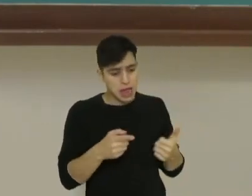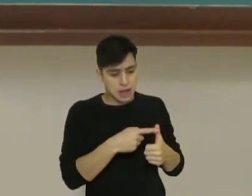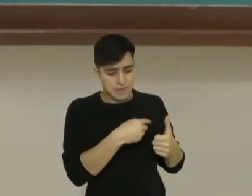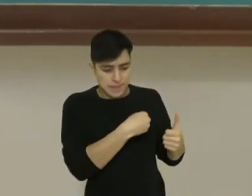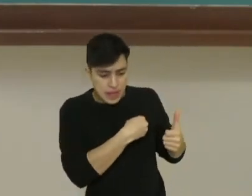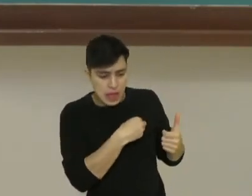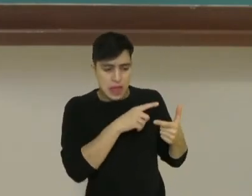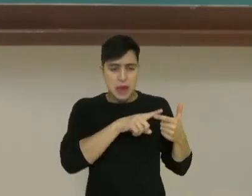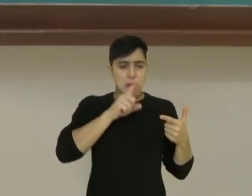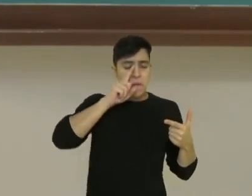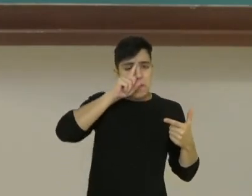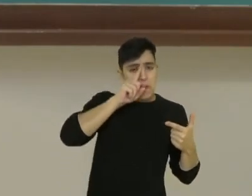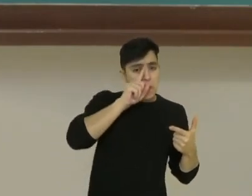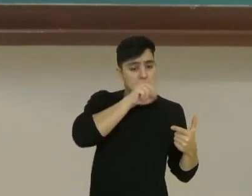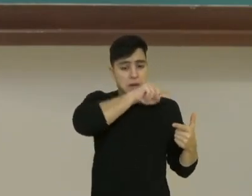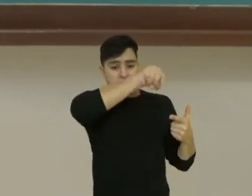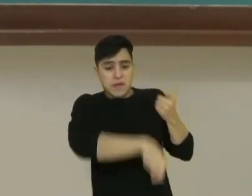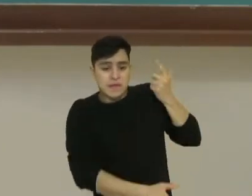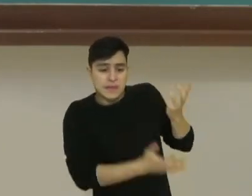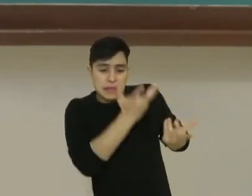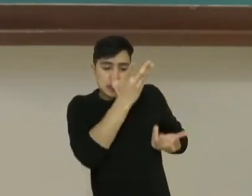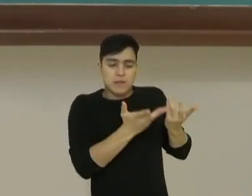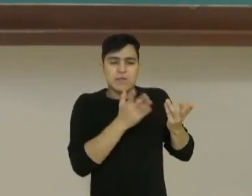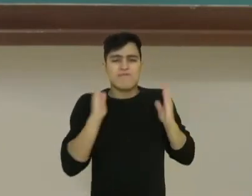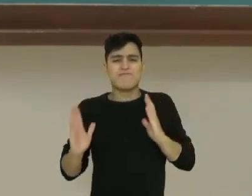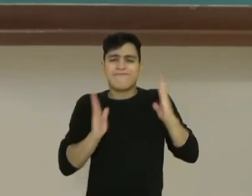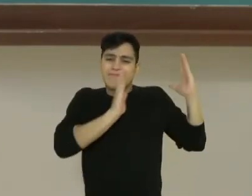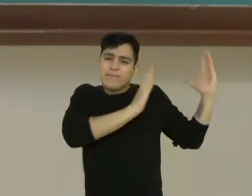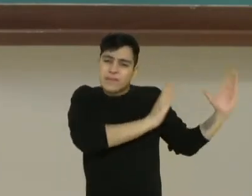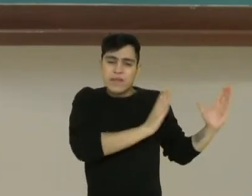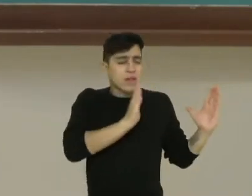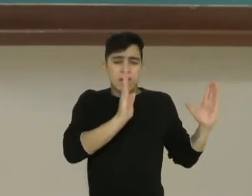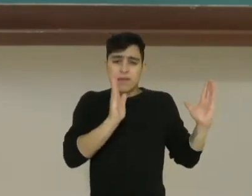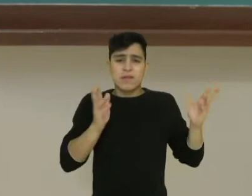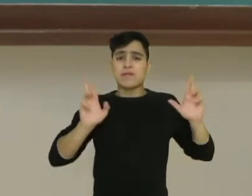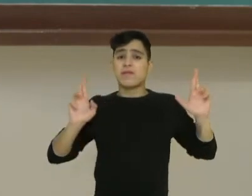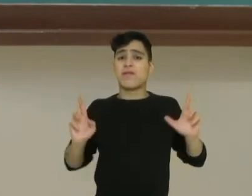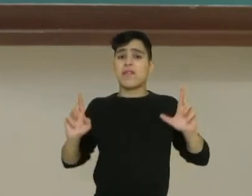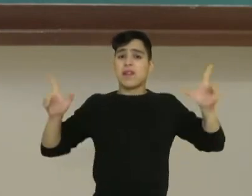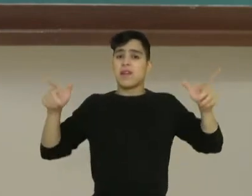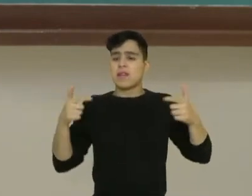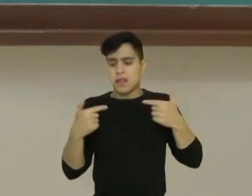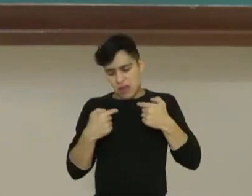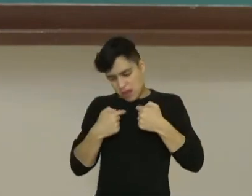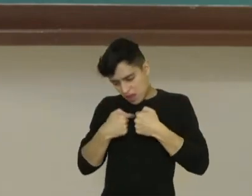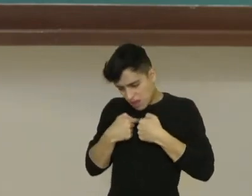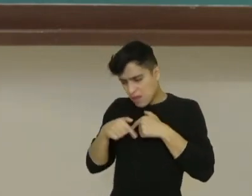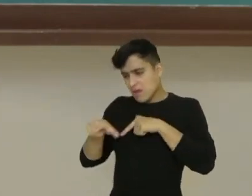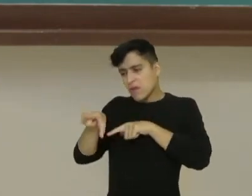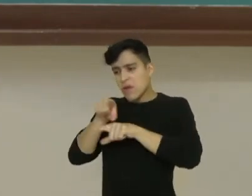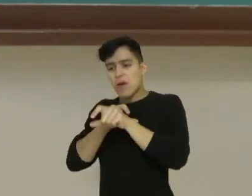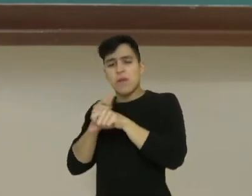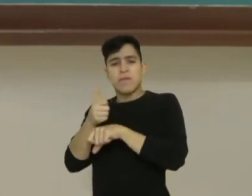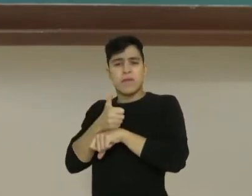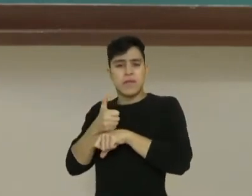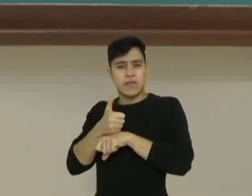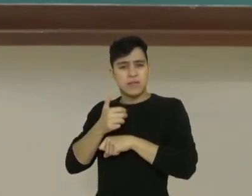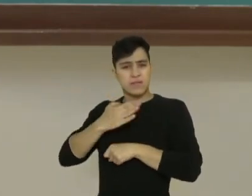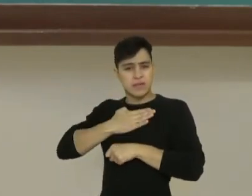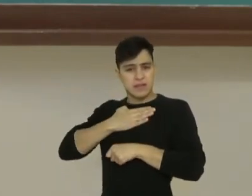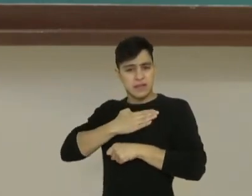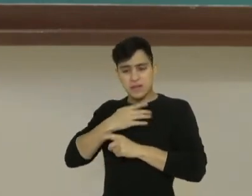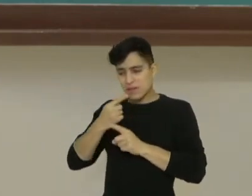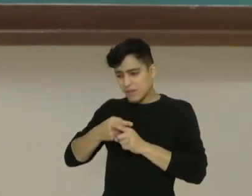havia o risco de ir para o inferno. Então agora não. Eu posso fazer uma escolha com relação à minha profissão, porque vai